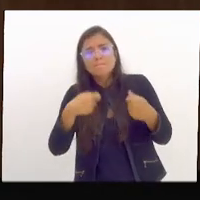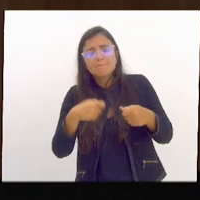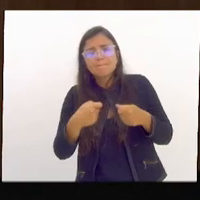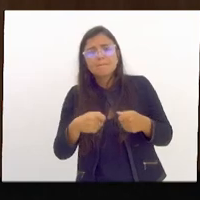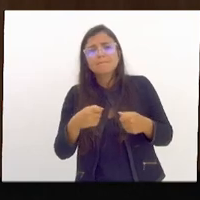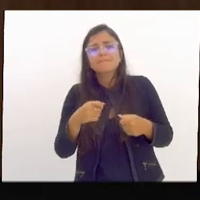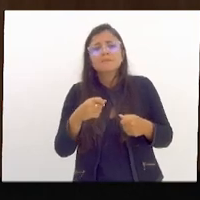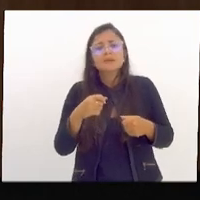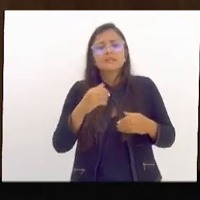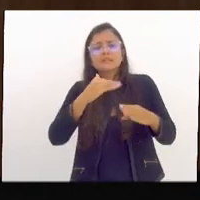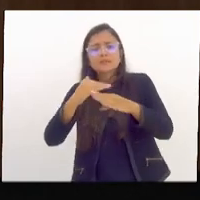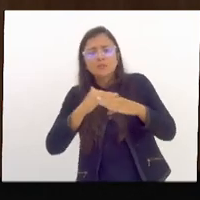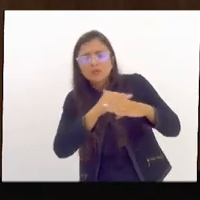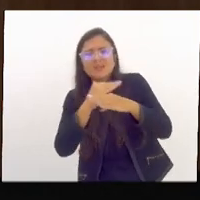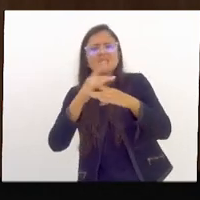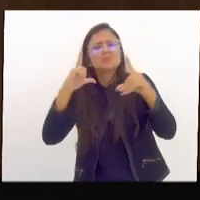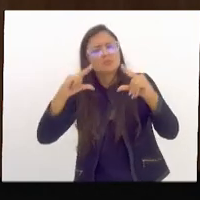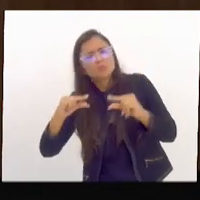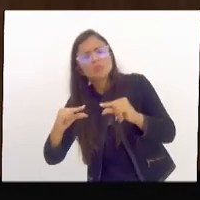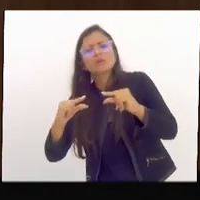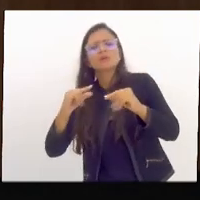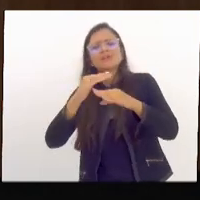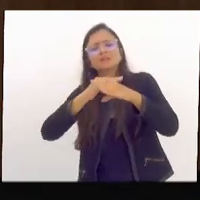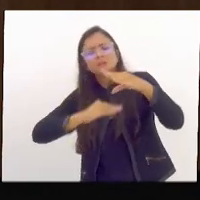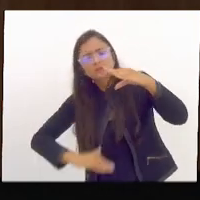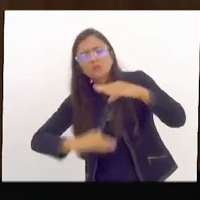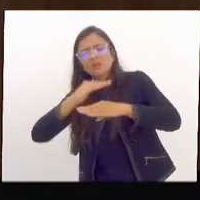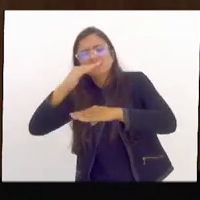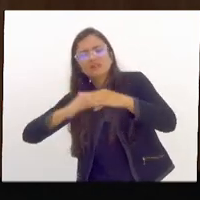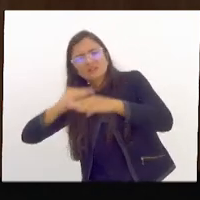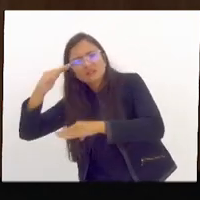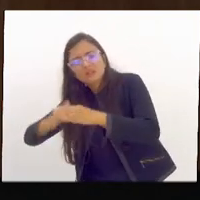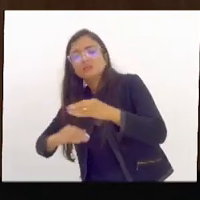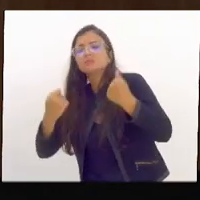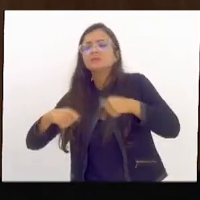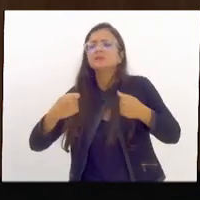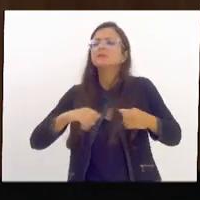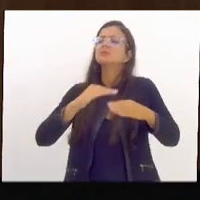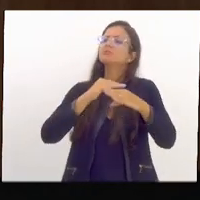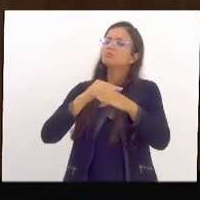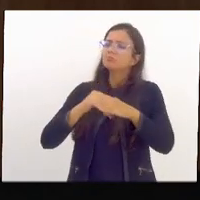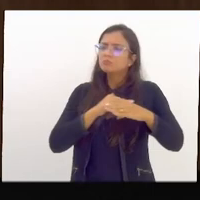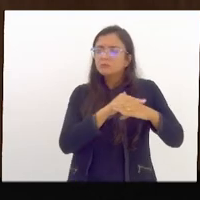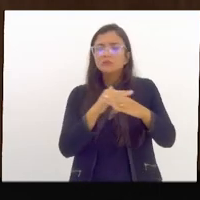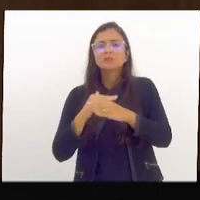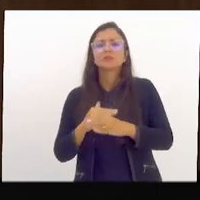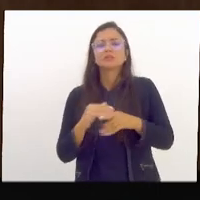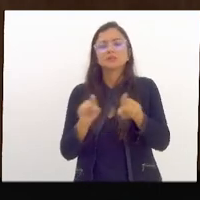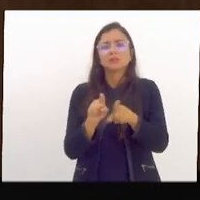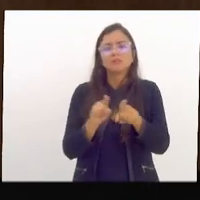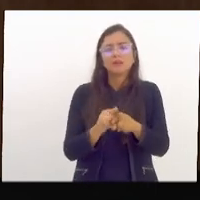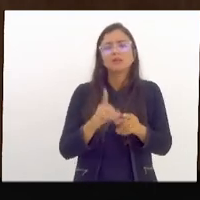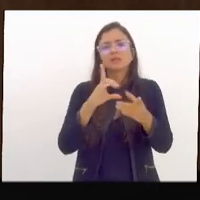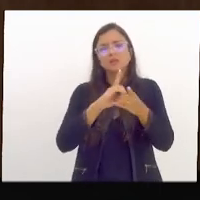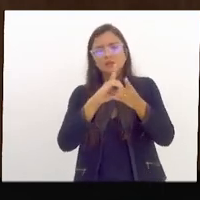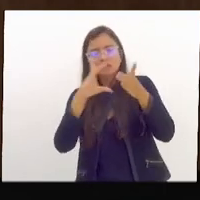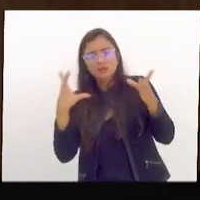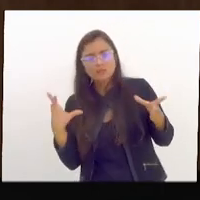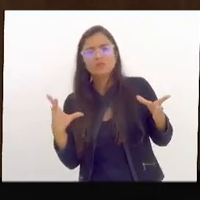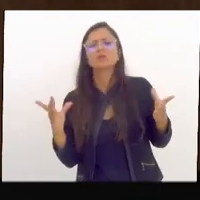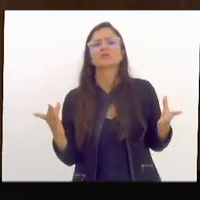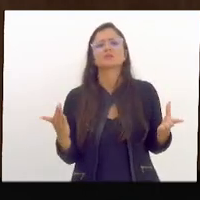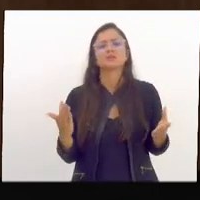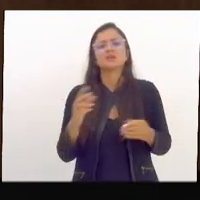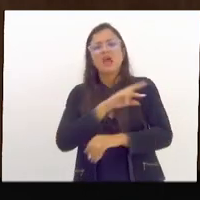redução da desigualdade social, mas, enfim, a destituição de uma democracia racial que não deu aos corpos negros,